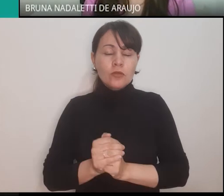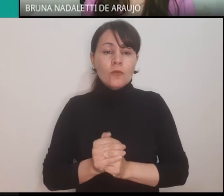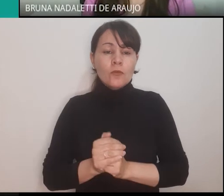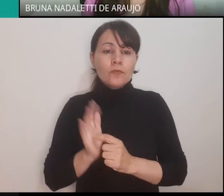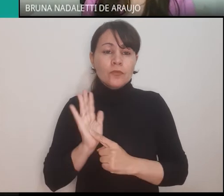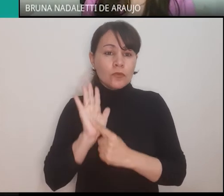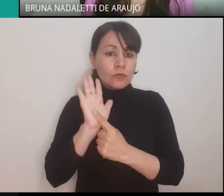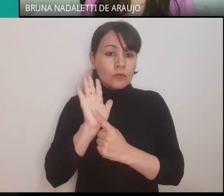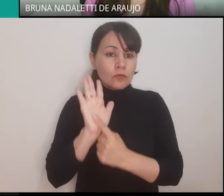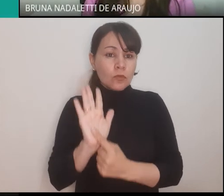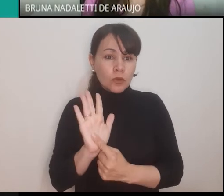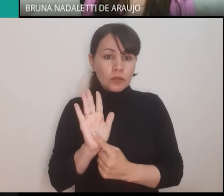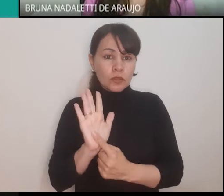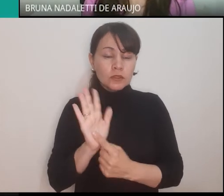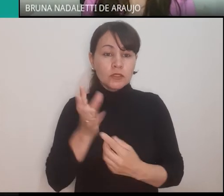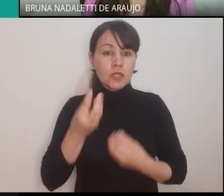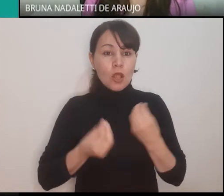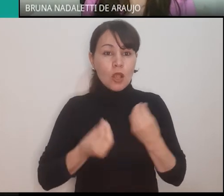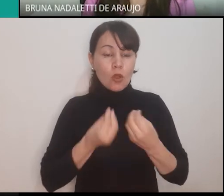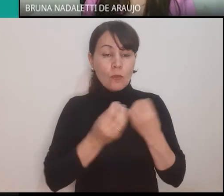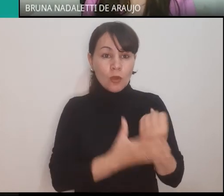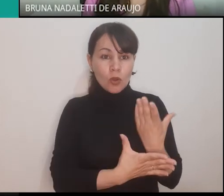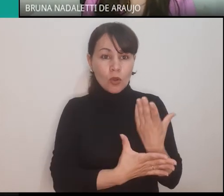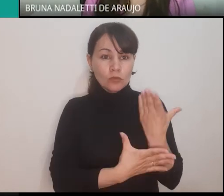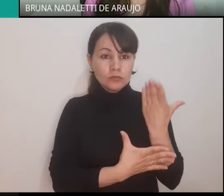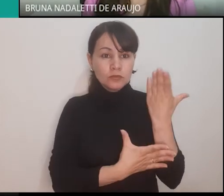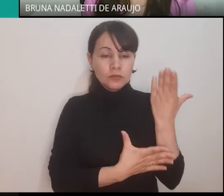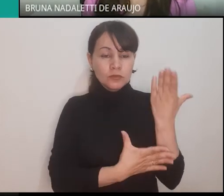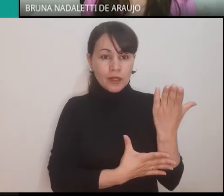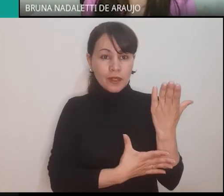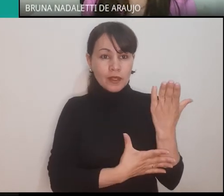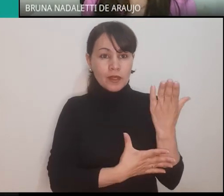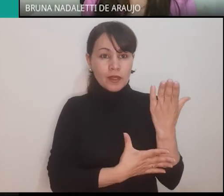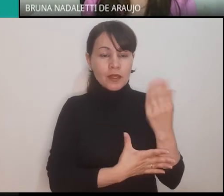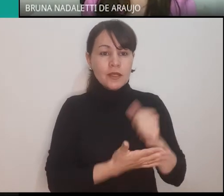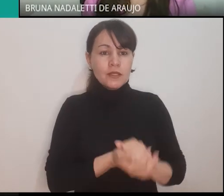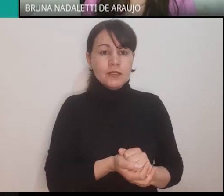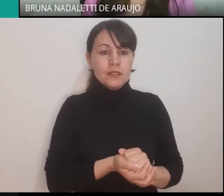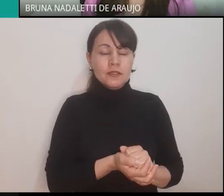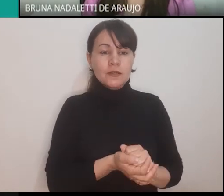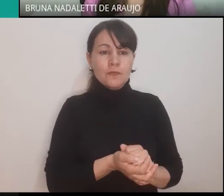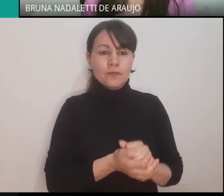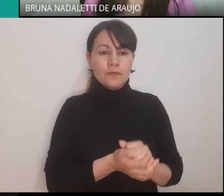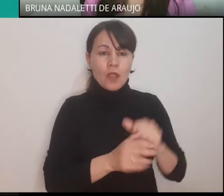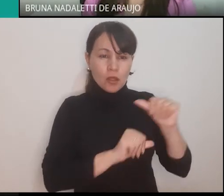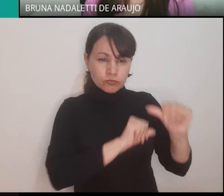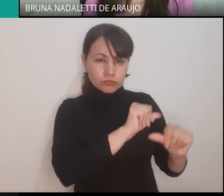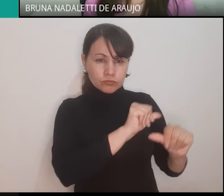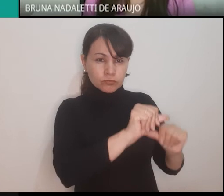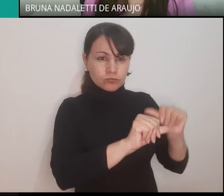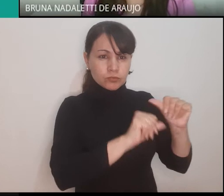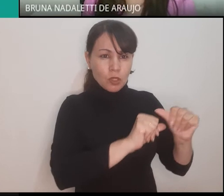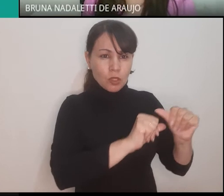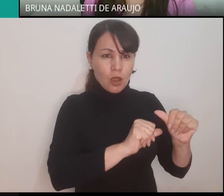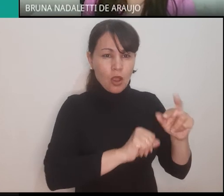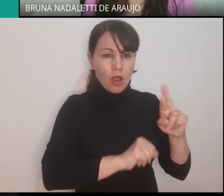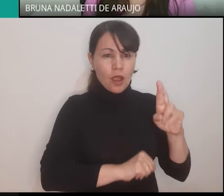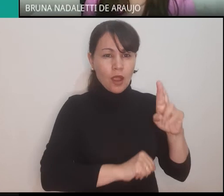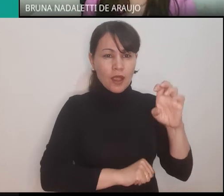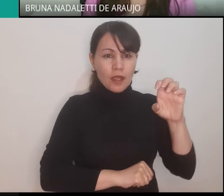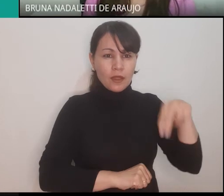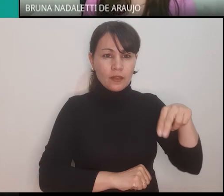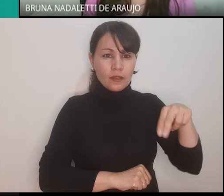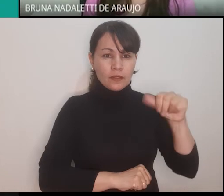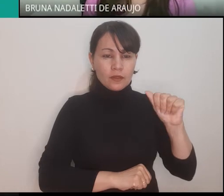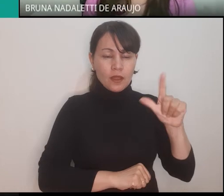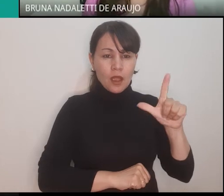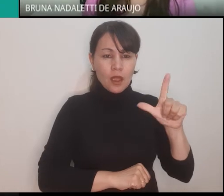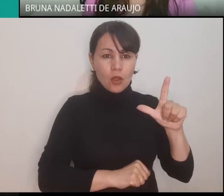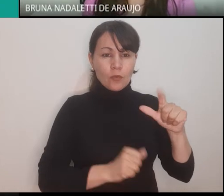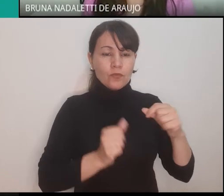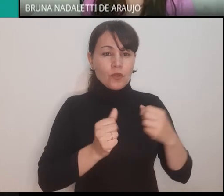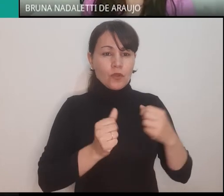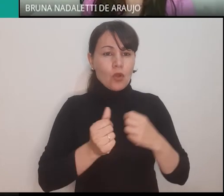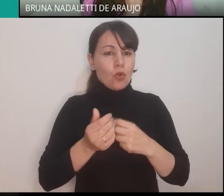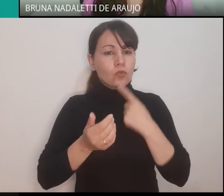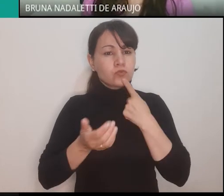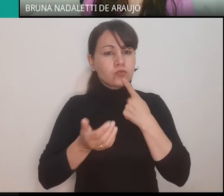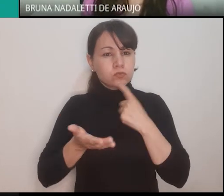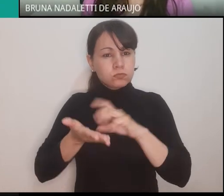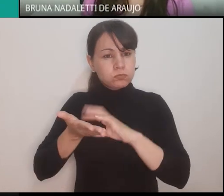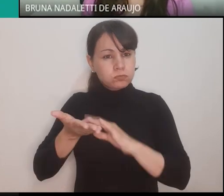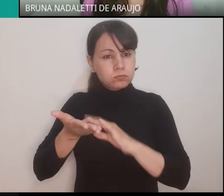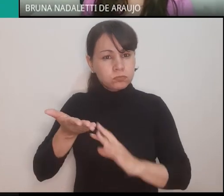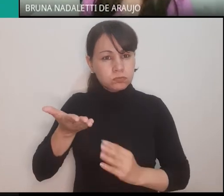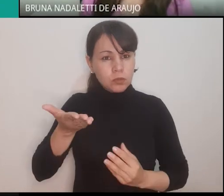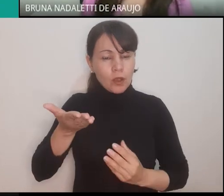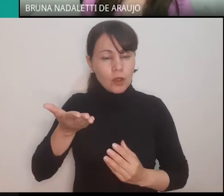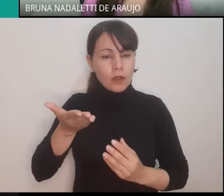então, como acontece a perfusão renal, né? Então, o fluxo sanguíneo a nível renal,